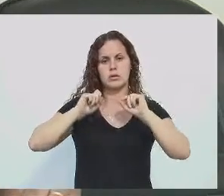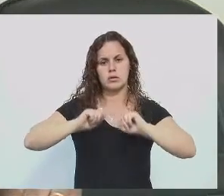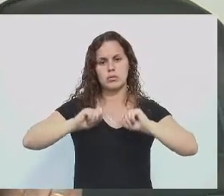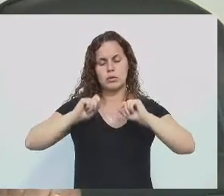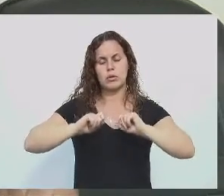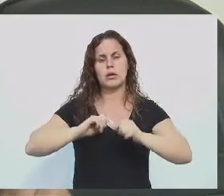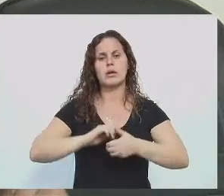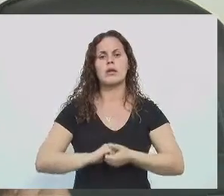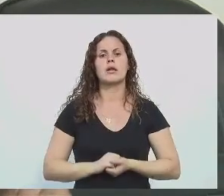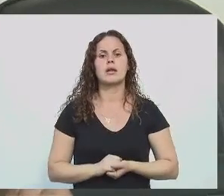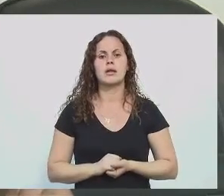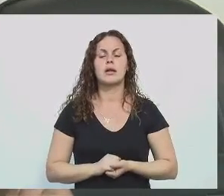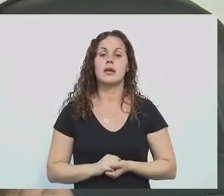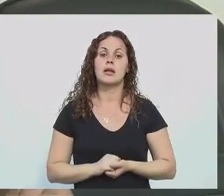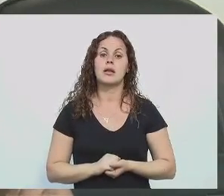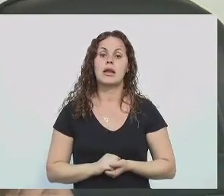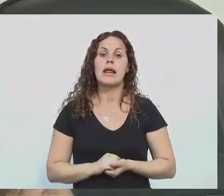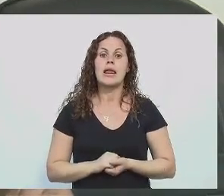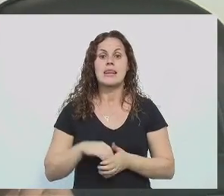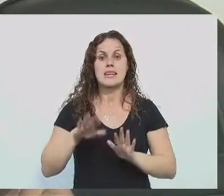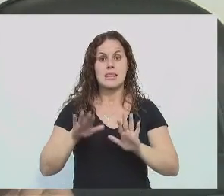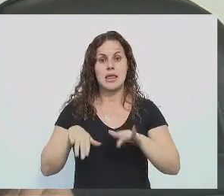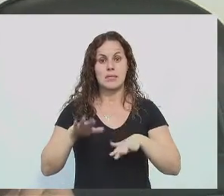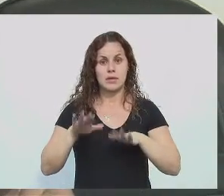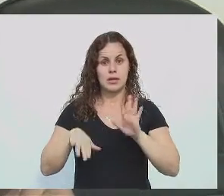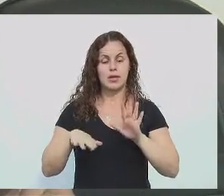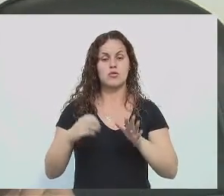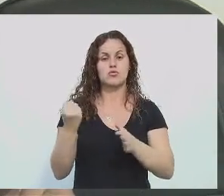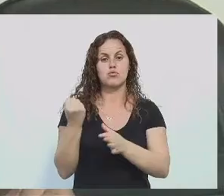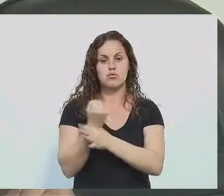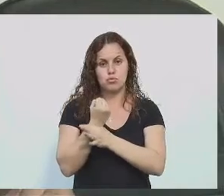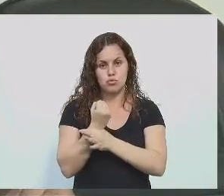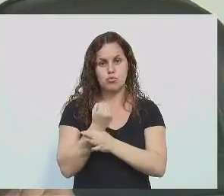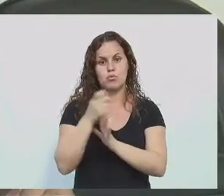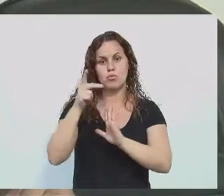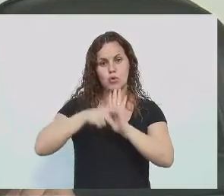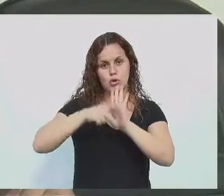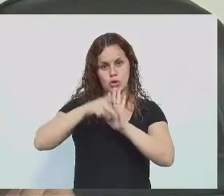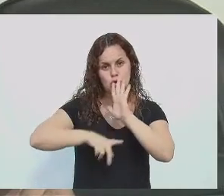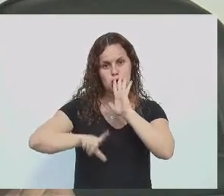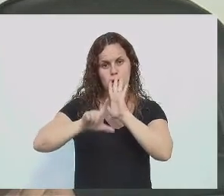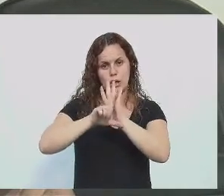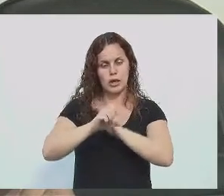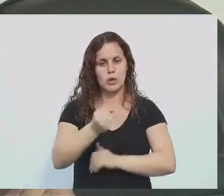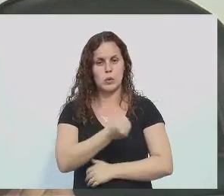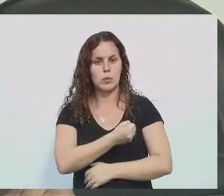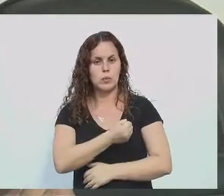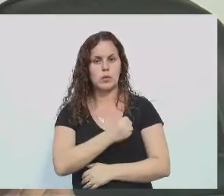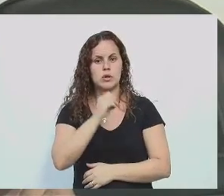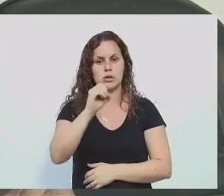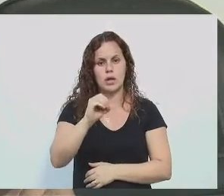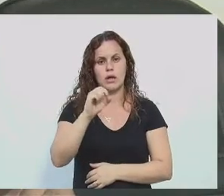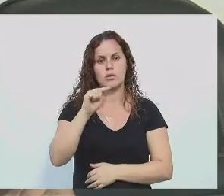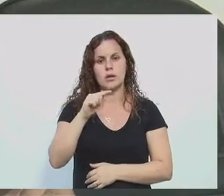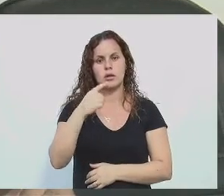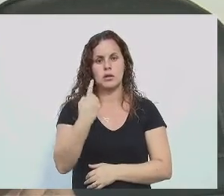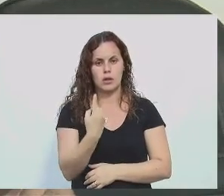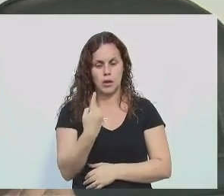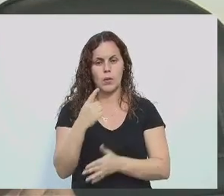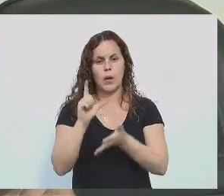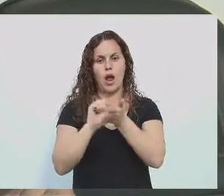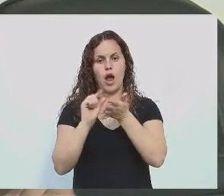consideram-se dependentes do seguro do segurado no projeto de lei número 071, em seu